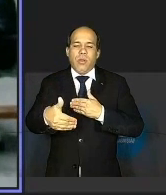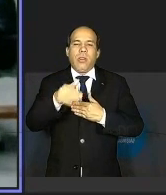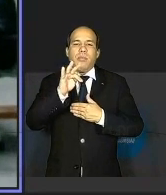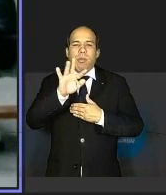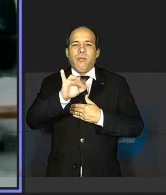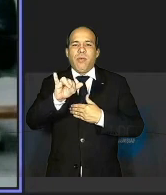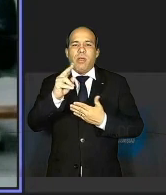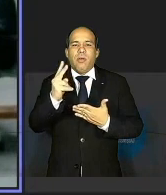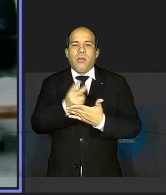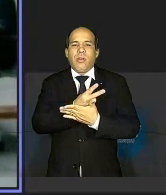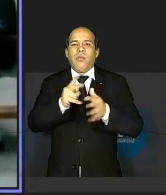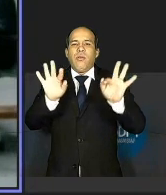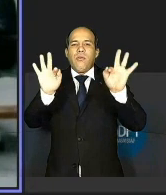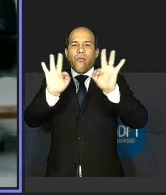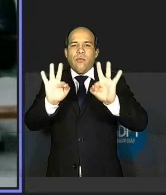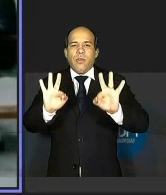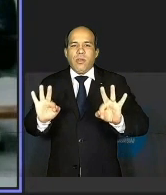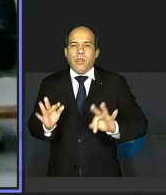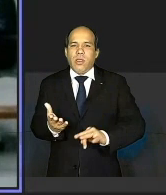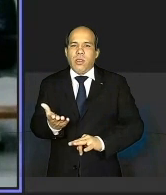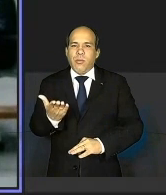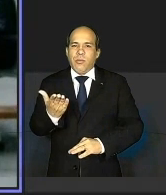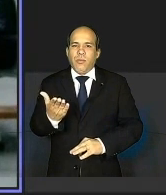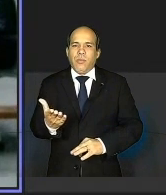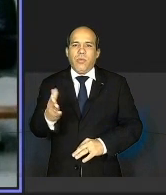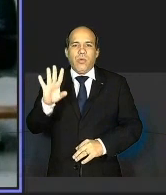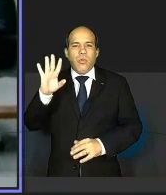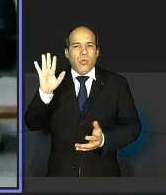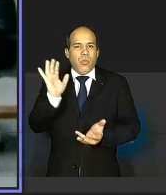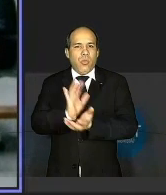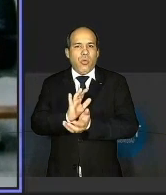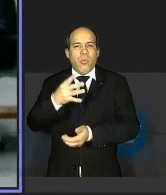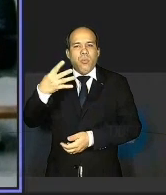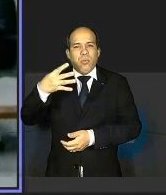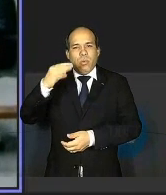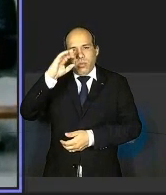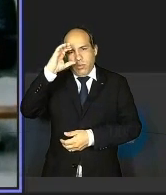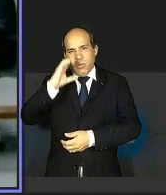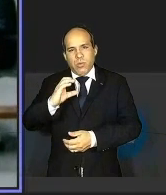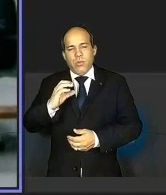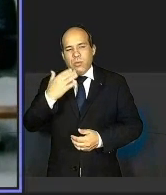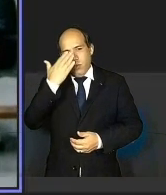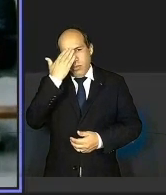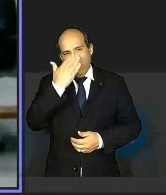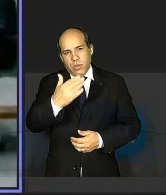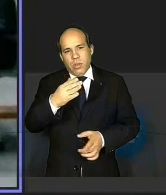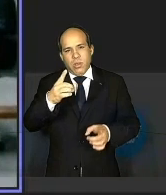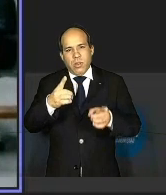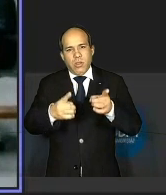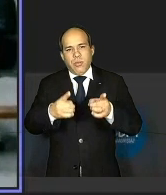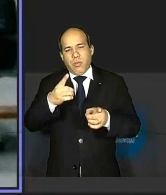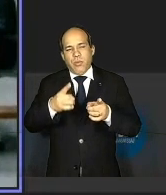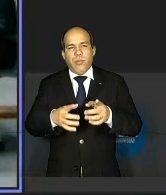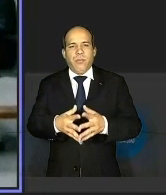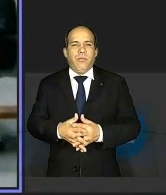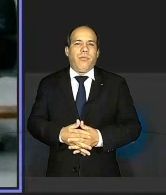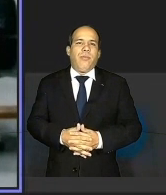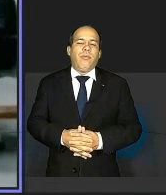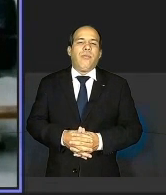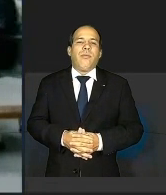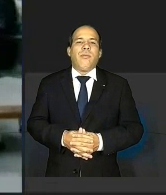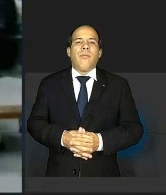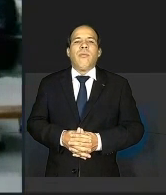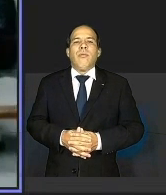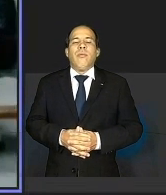breve certamente ocorrerá. Felicidades aqui, portanto, nesta 4ª turma civil. Obrigado. Obrigado, desembargador